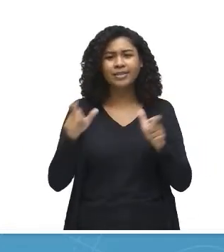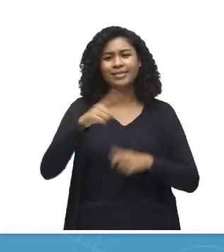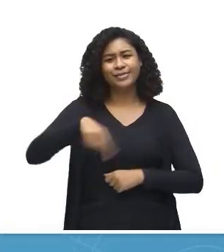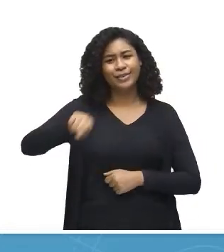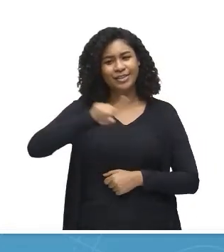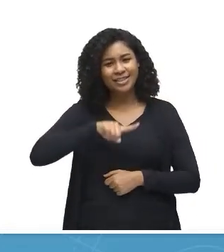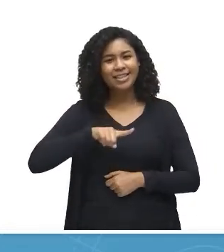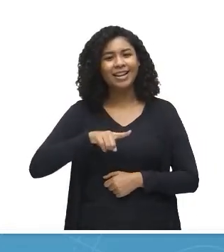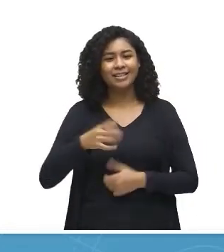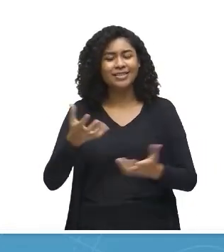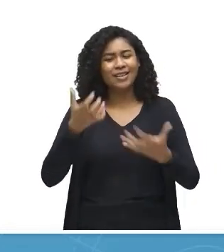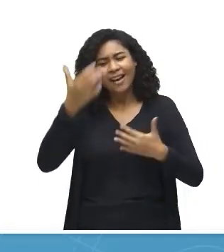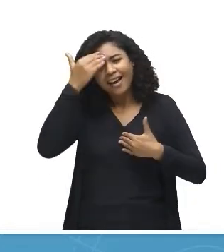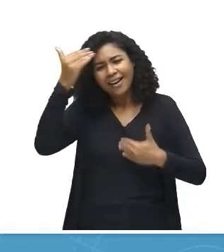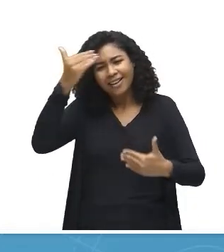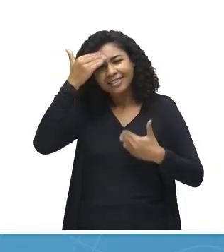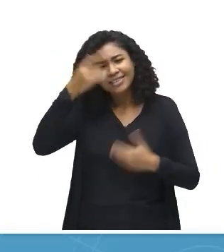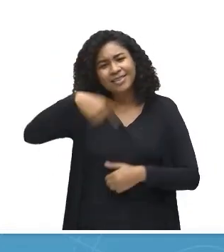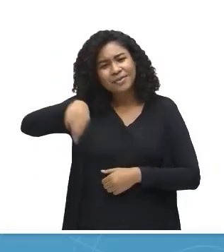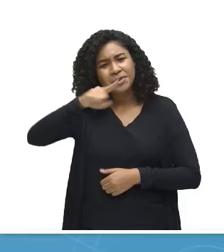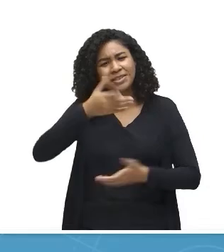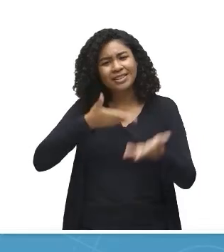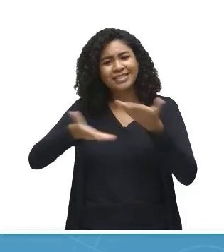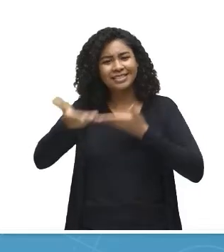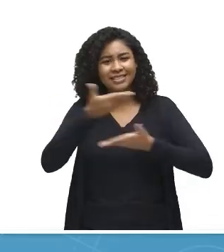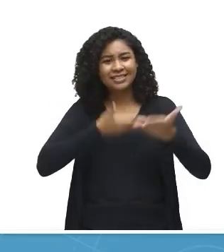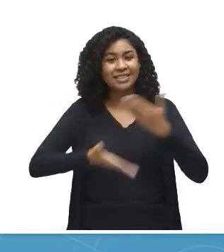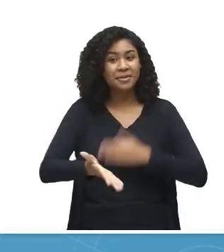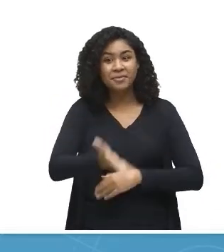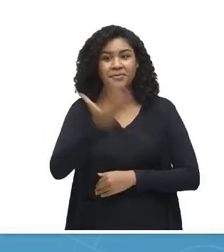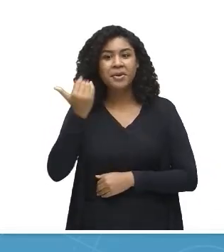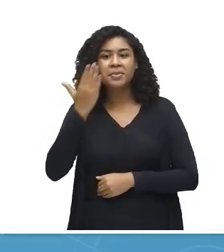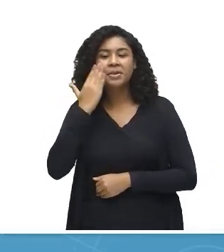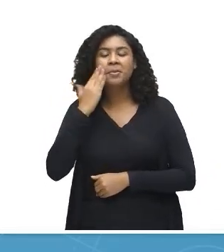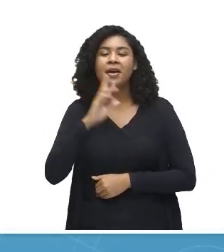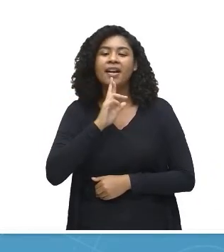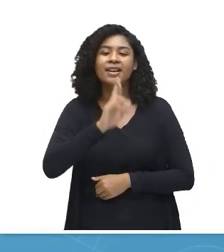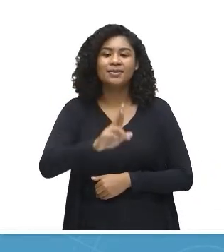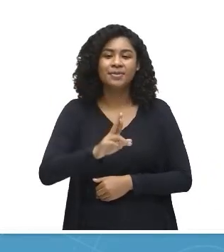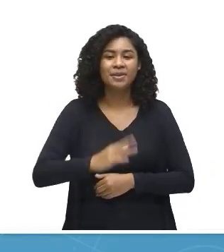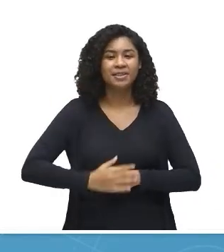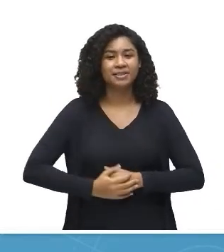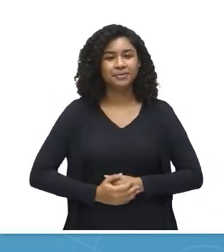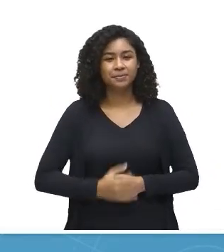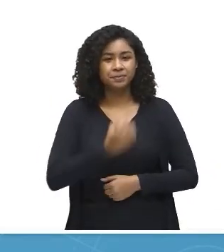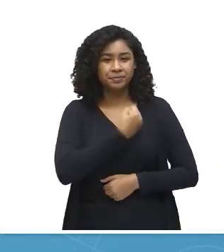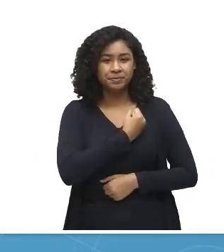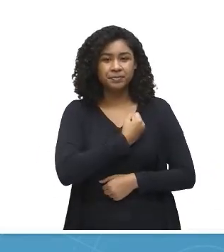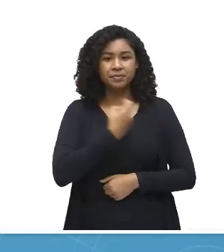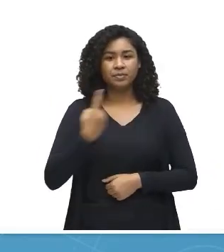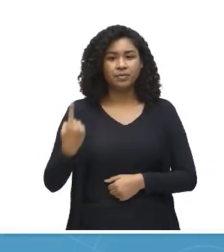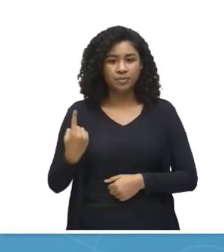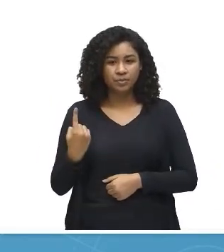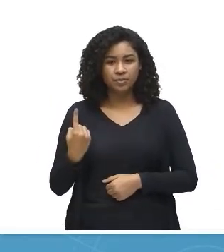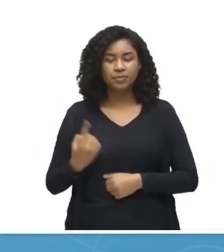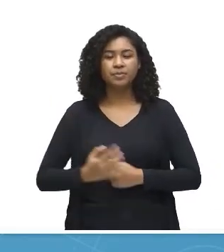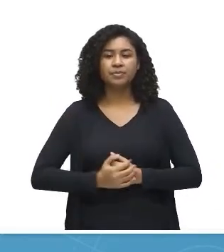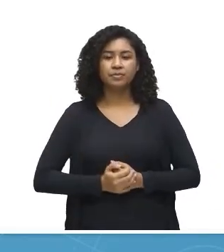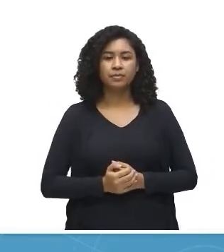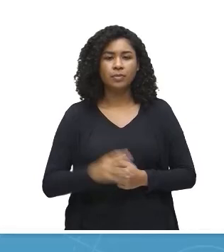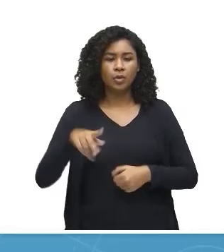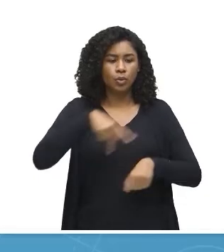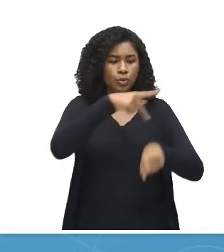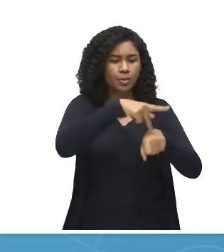Queremos mais uma vez agradecer a participação e vamos lá fazer a correção das nossas questões. Na primeira questão, os